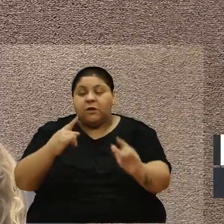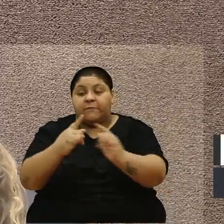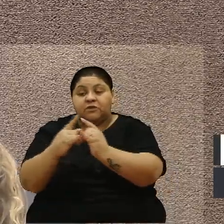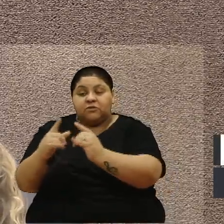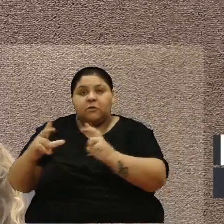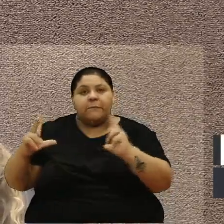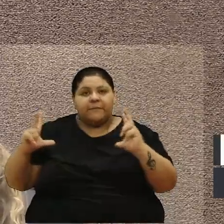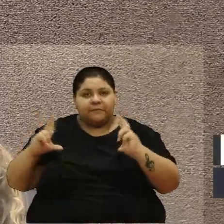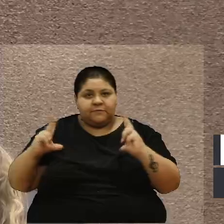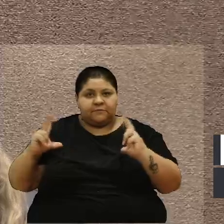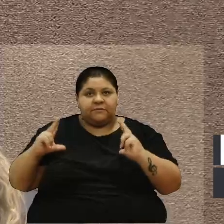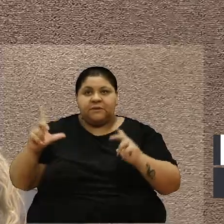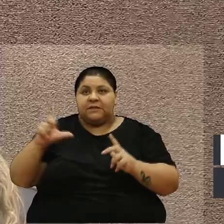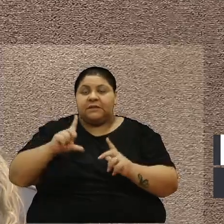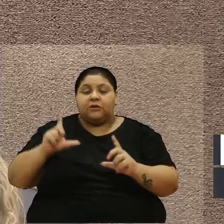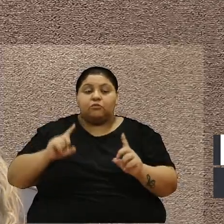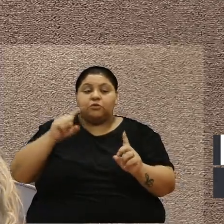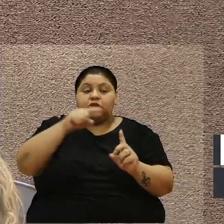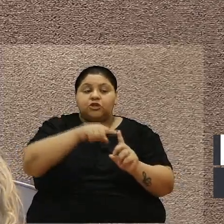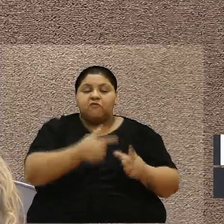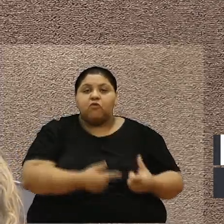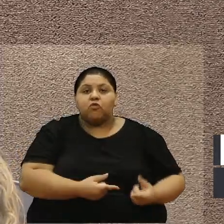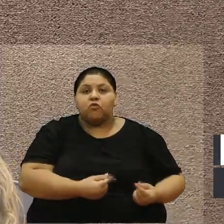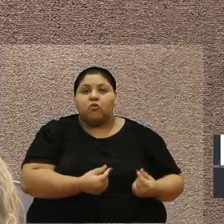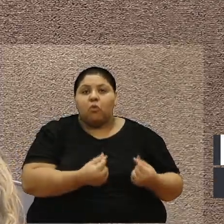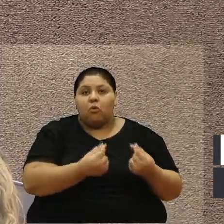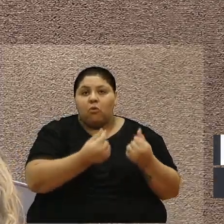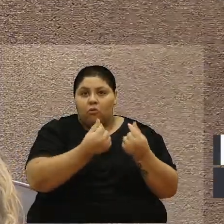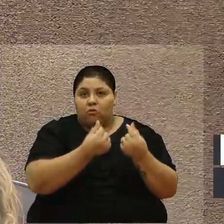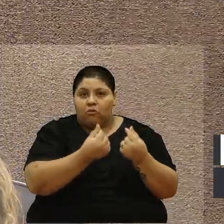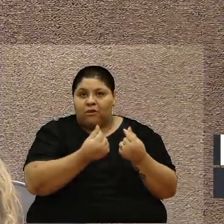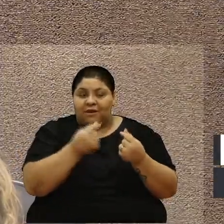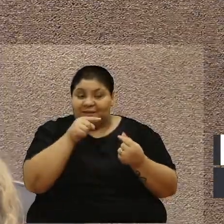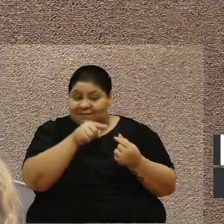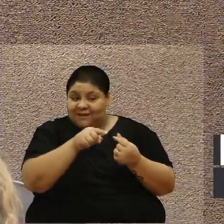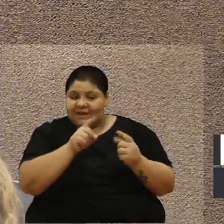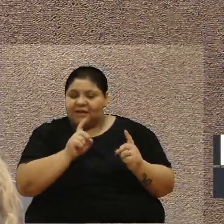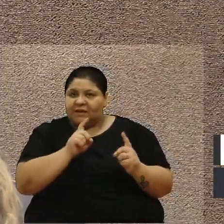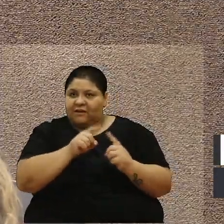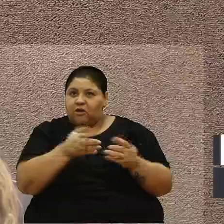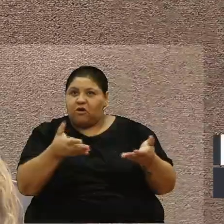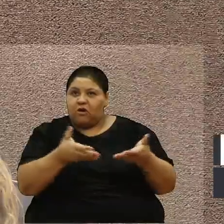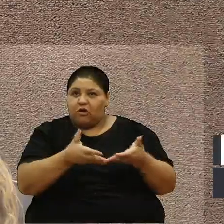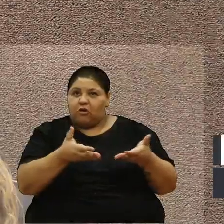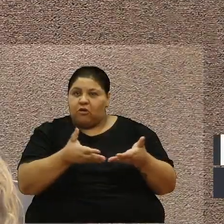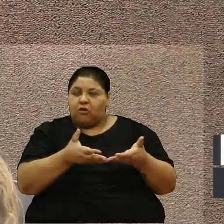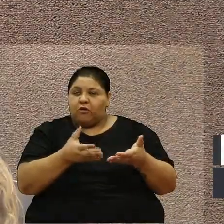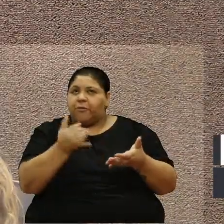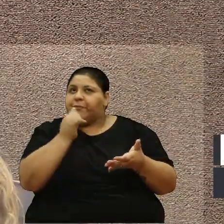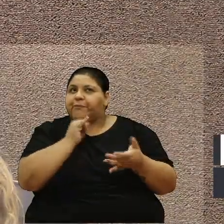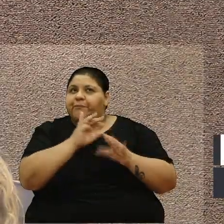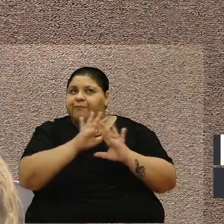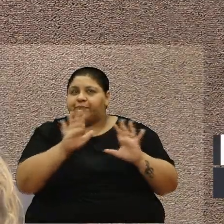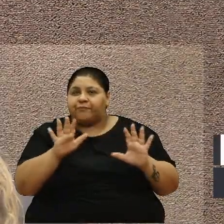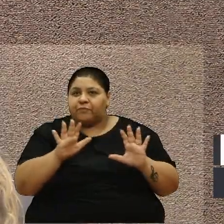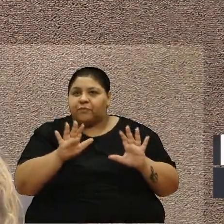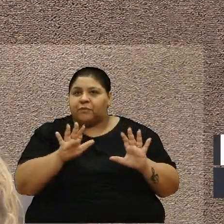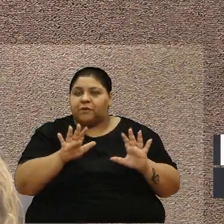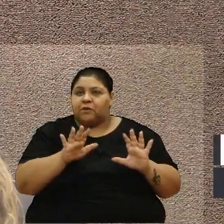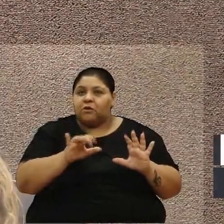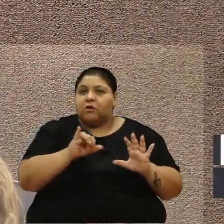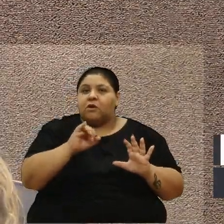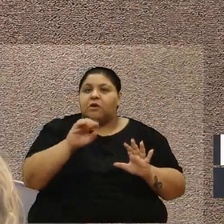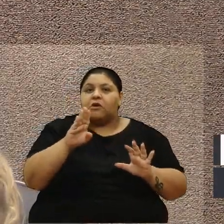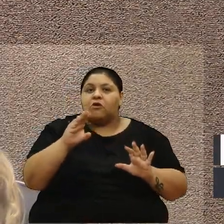privada que visa lucro. E por visar lucro, hoje, se vocês pegarem, por exemplo, os ibopes na